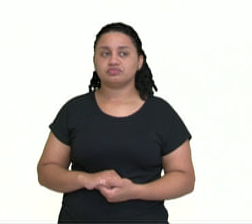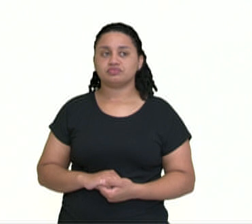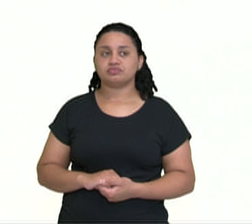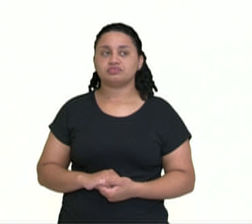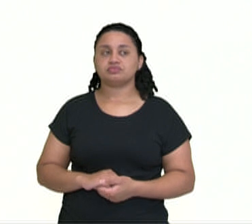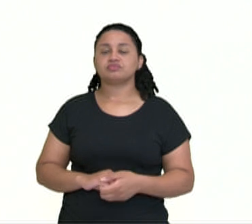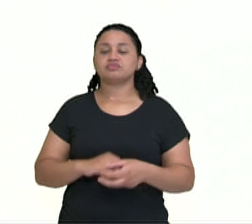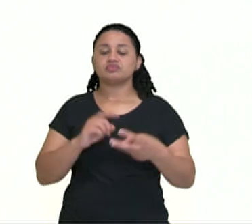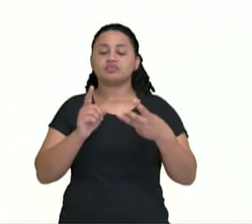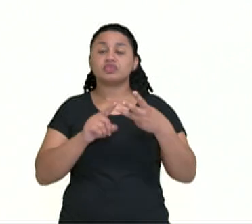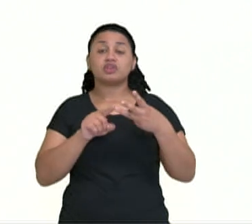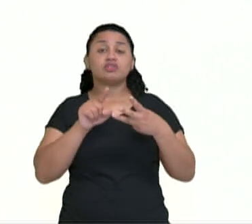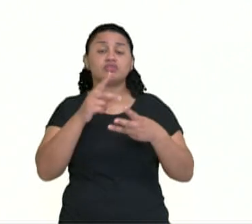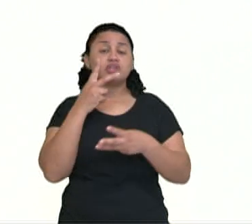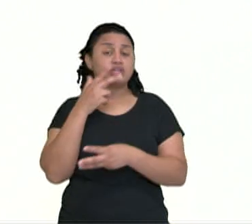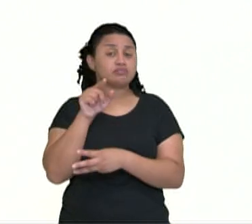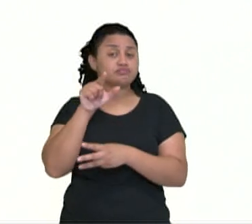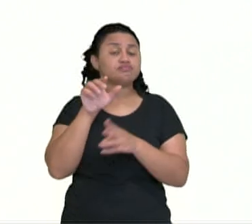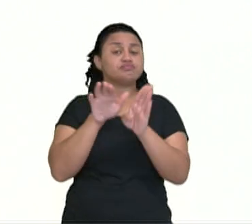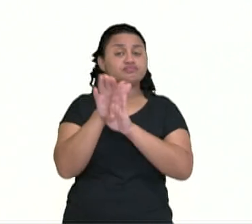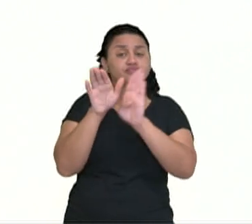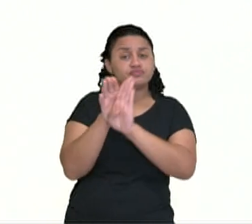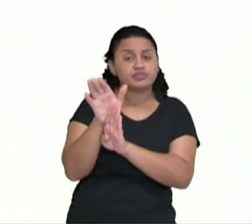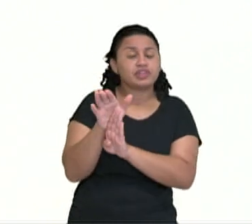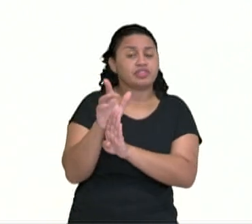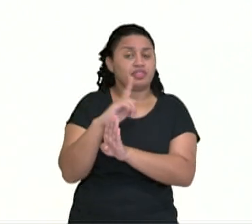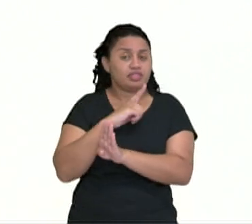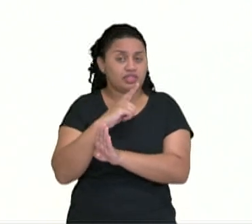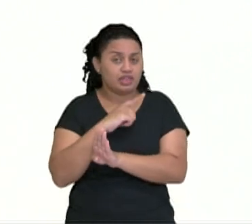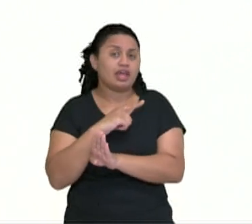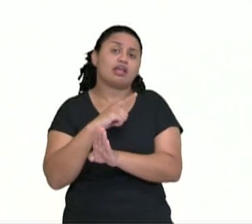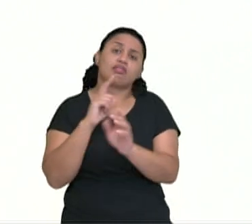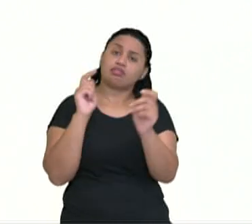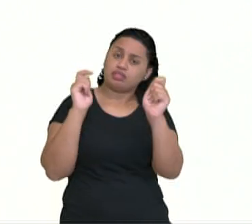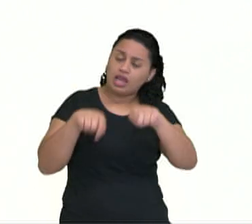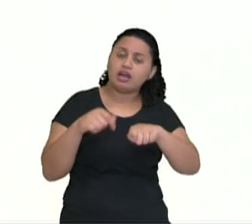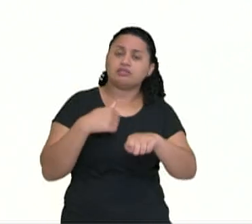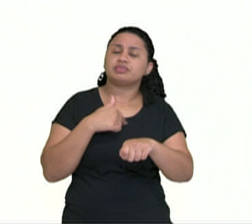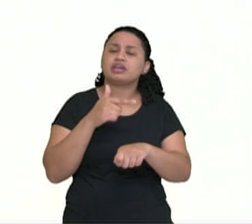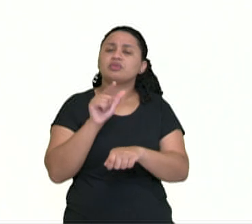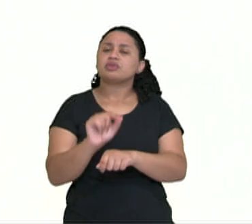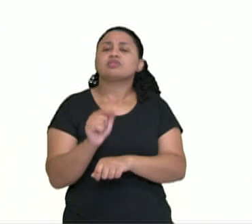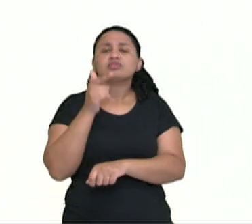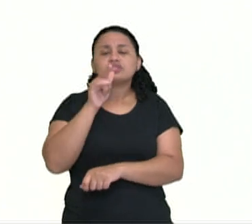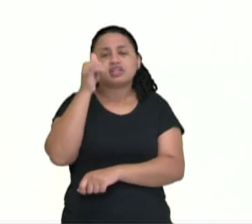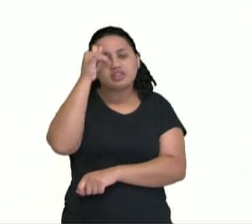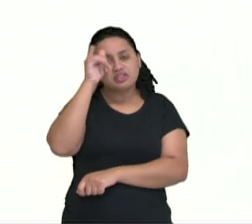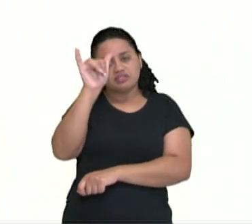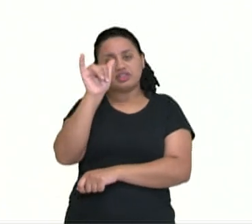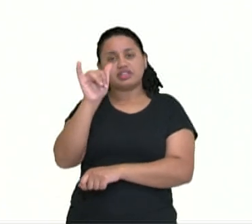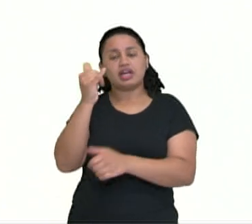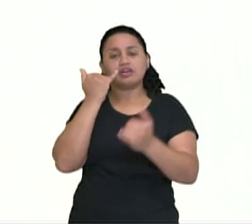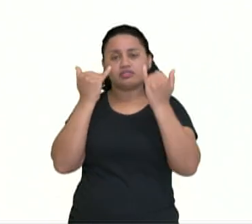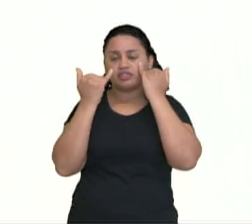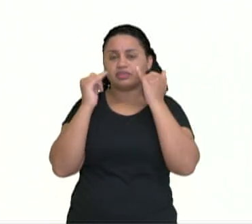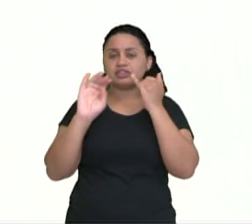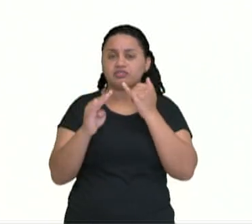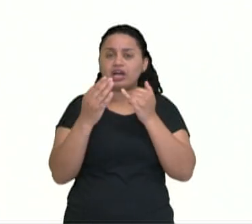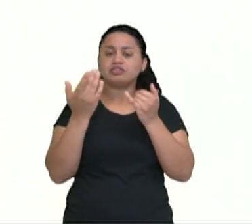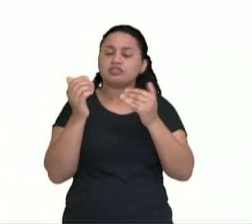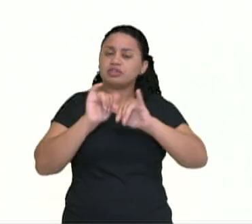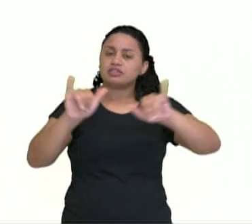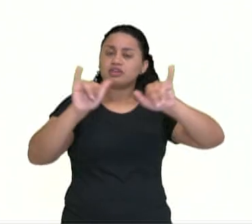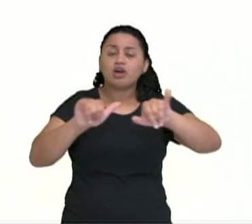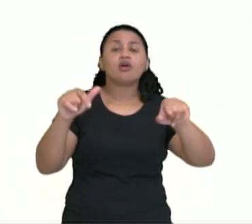Why? Você acha que essas dicas que ele deu é o suficiente para evitar que você passe notícias falsas? Por